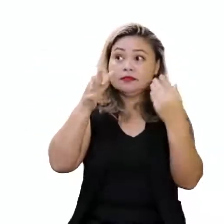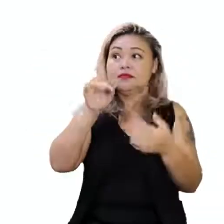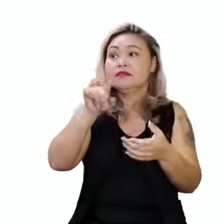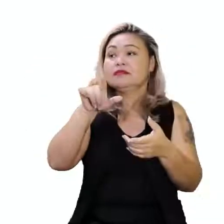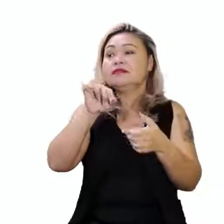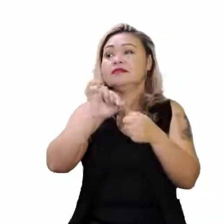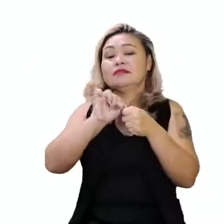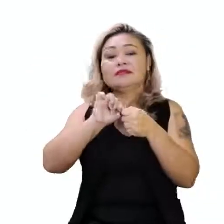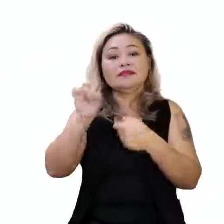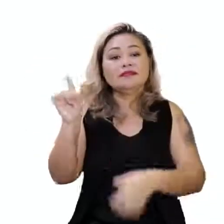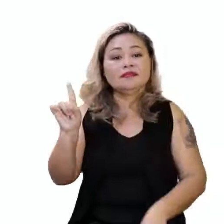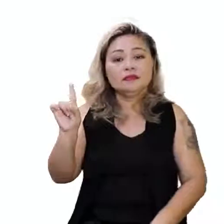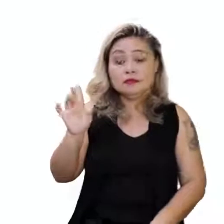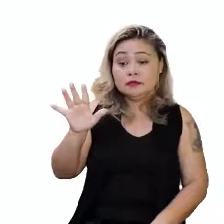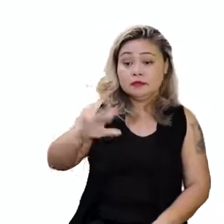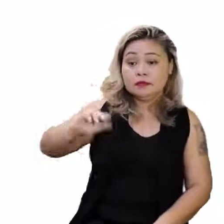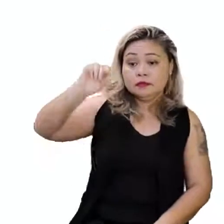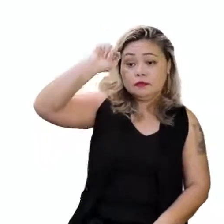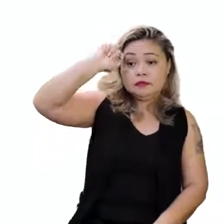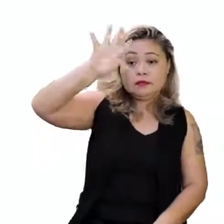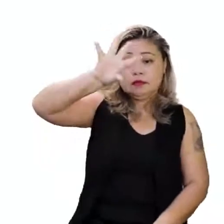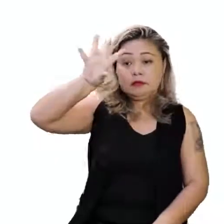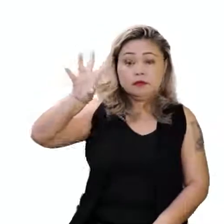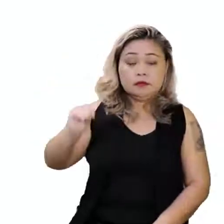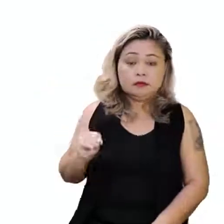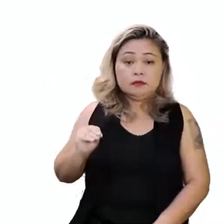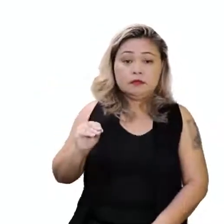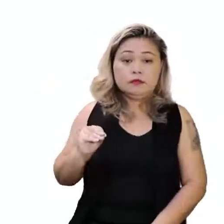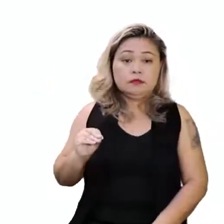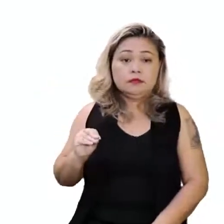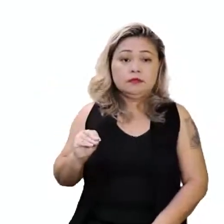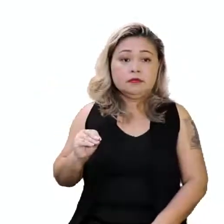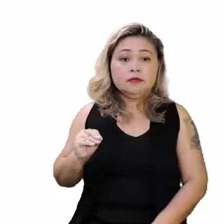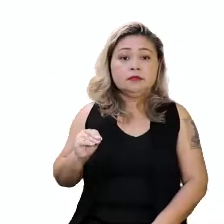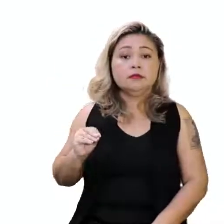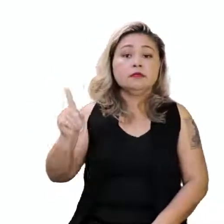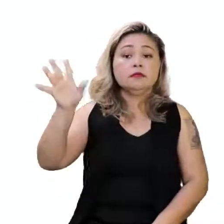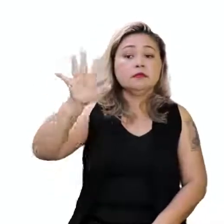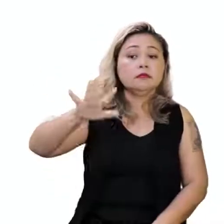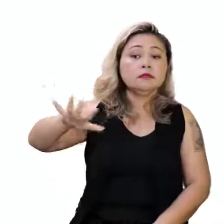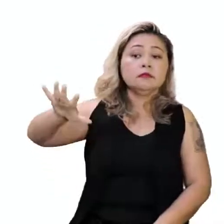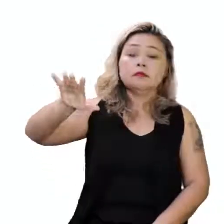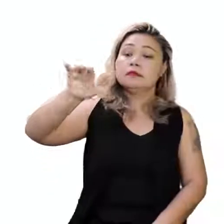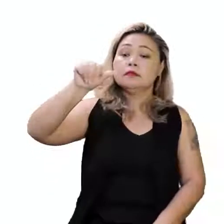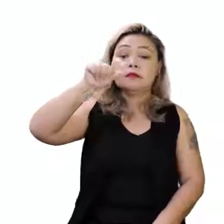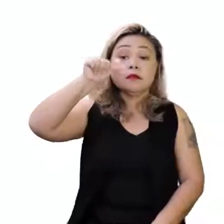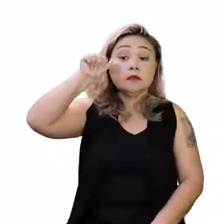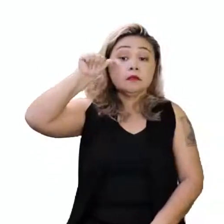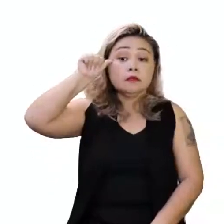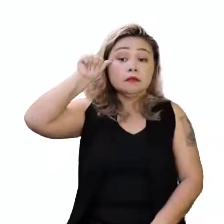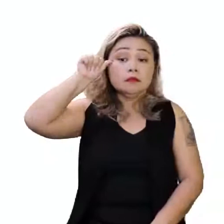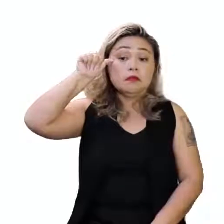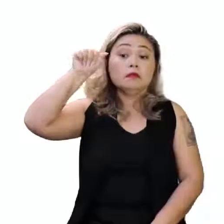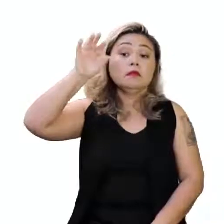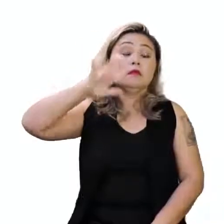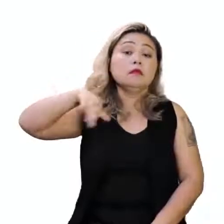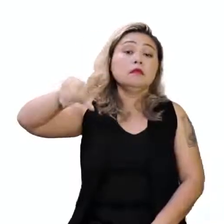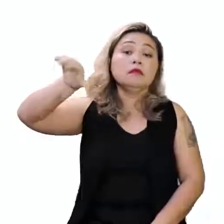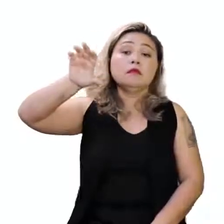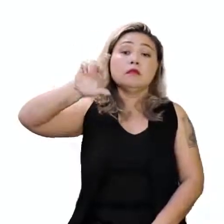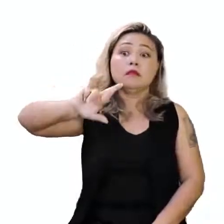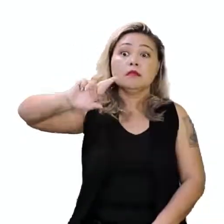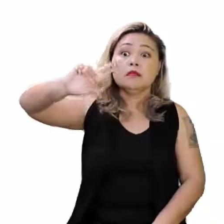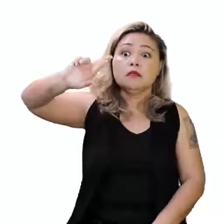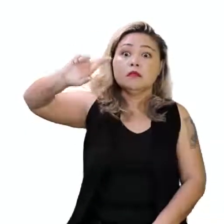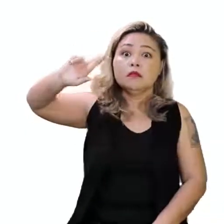aqui a gente tem aqui, ó, na região da África, o continente africano, e aqui na Ásia, olha a diversidade dos felinos